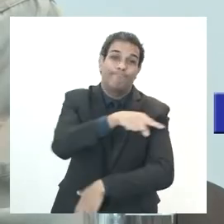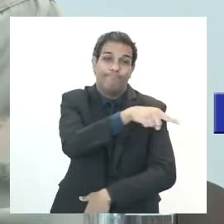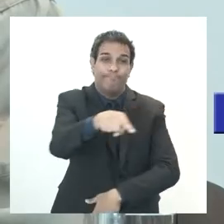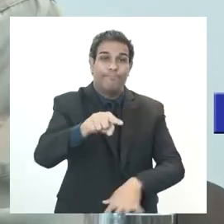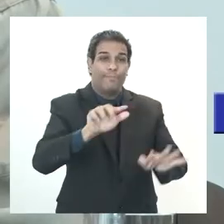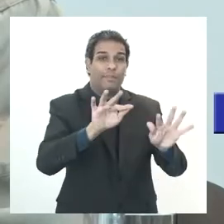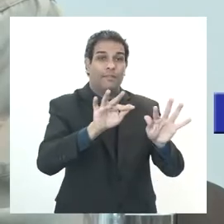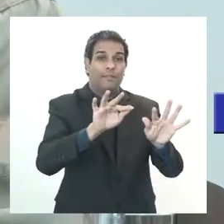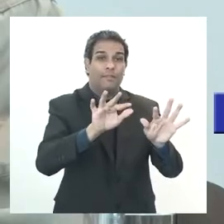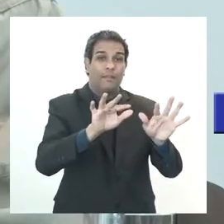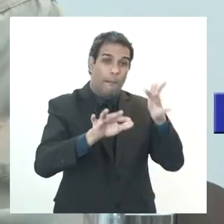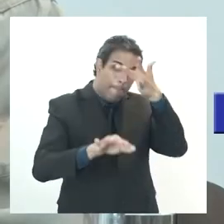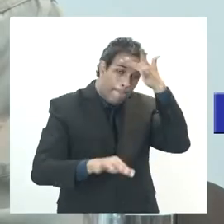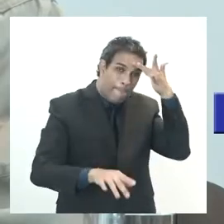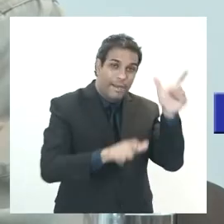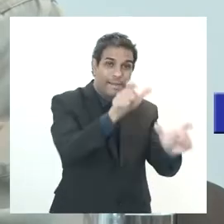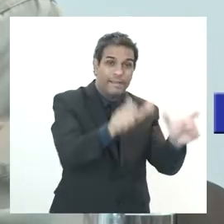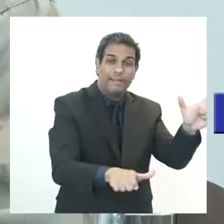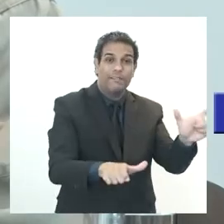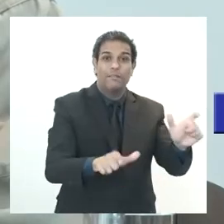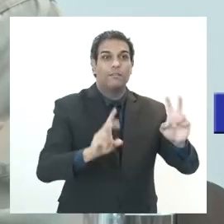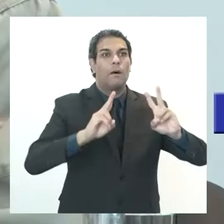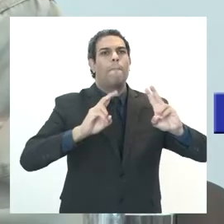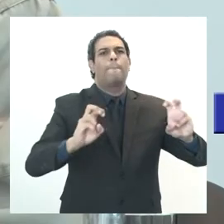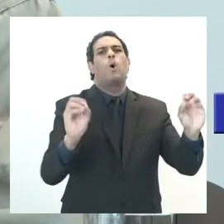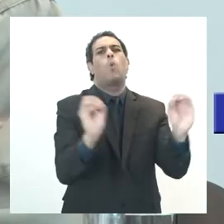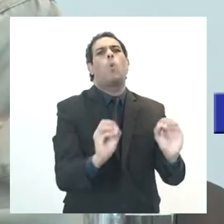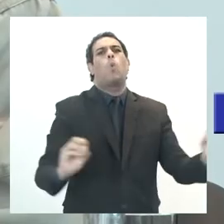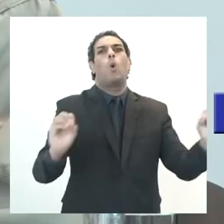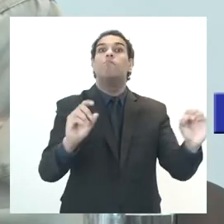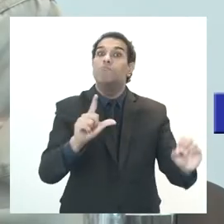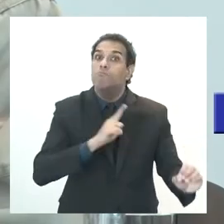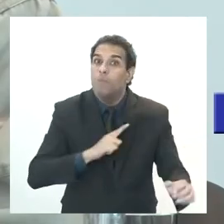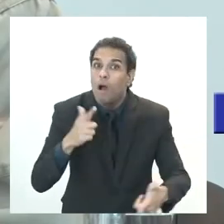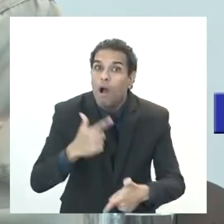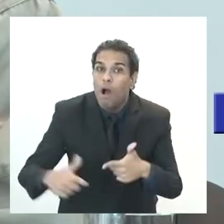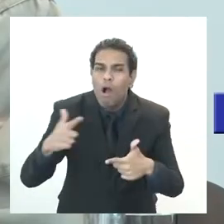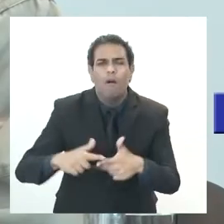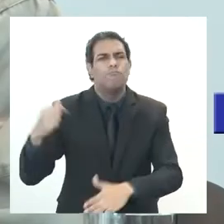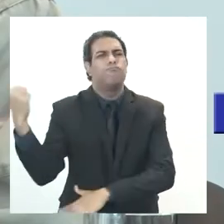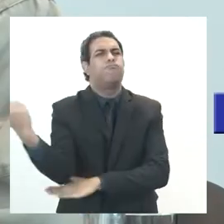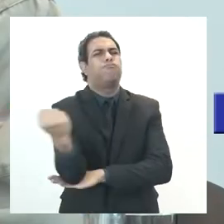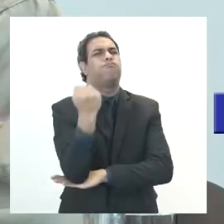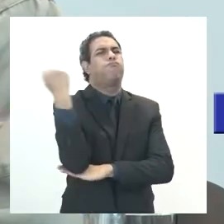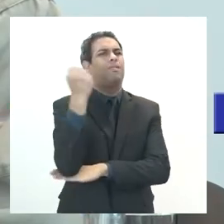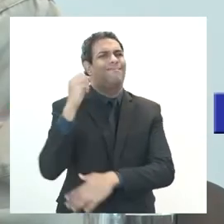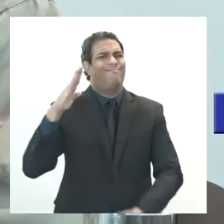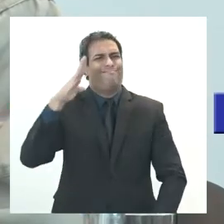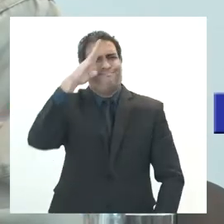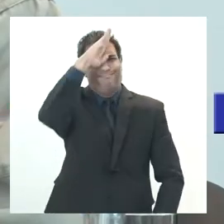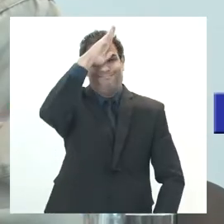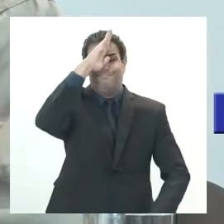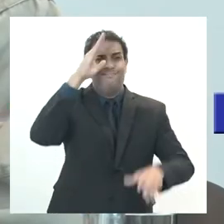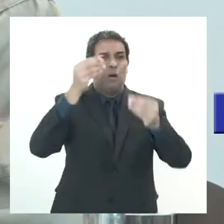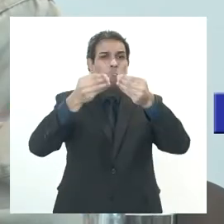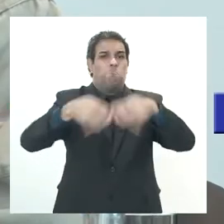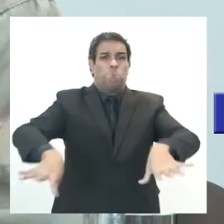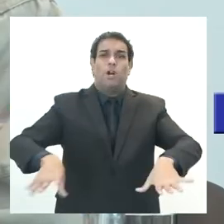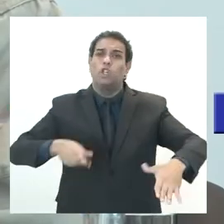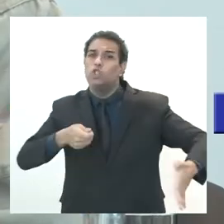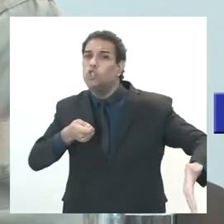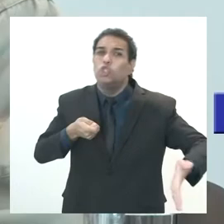não estão percebendo o que está acontecendo com o país esse desmonte esse desmando esse descaso seja